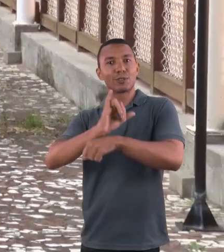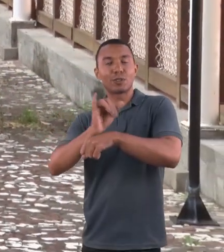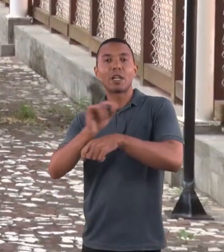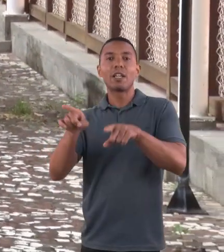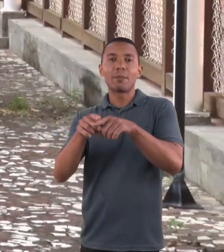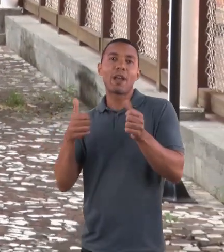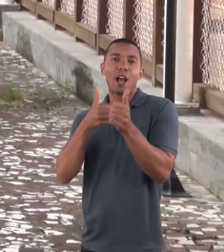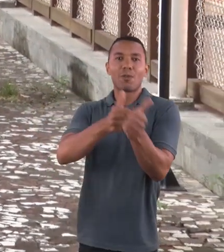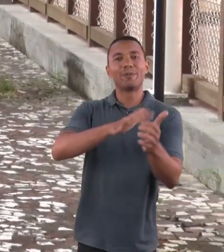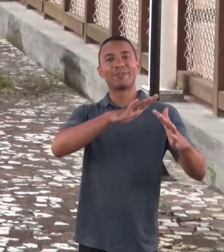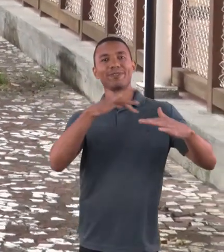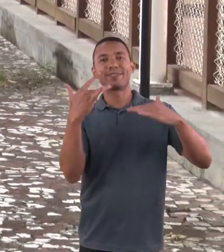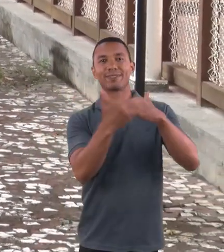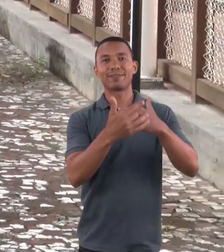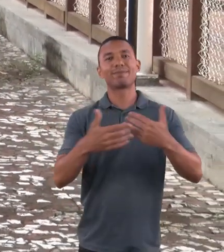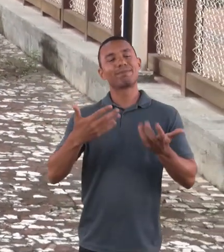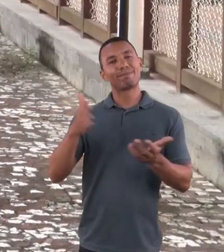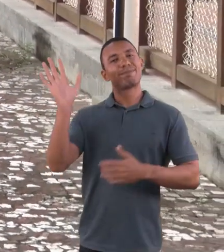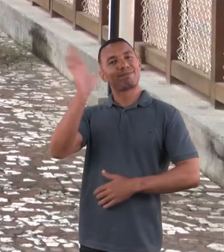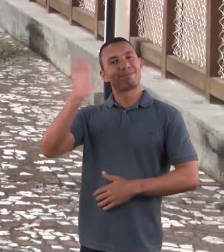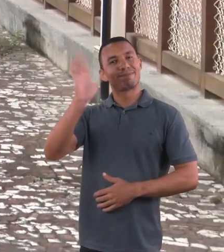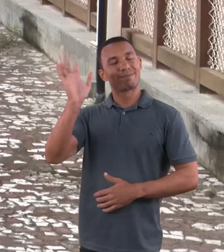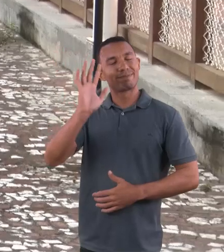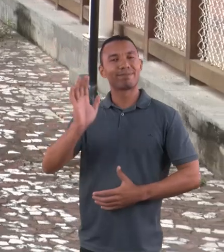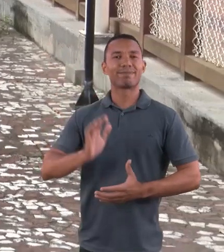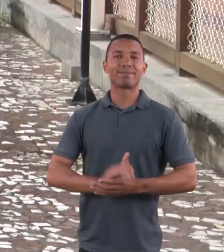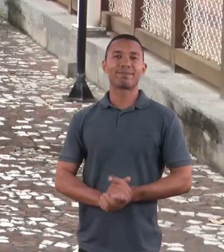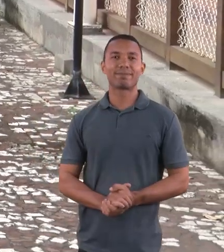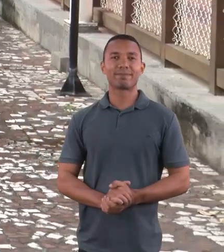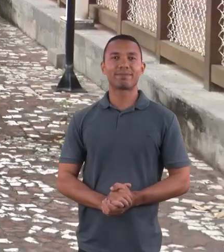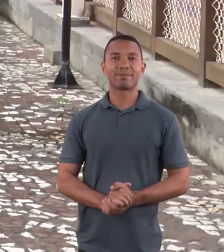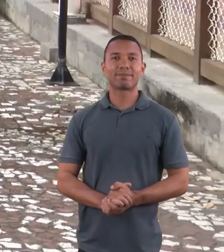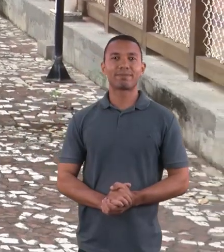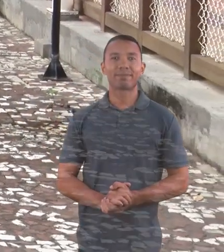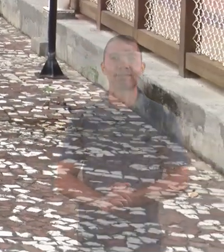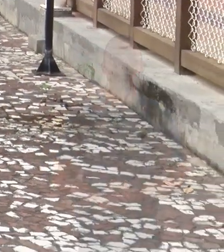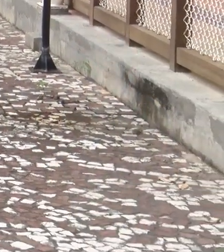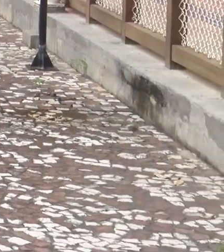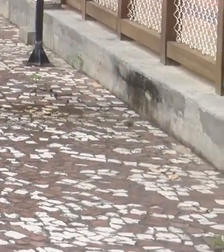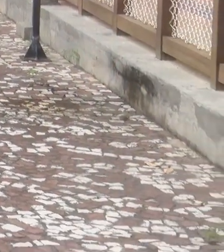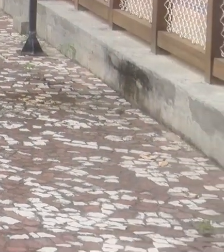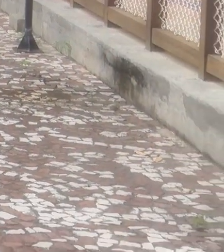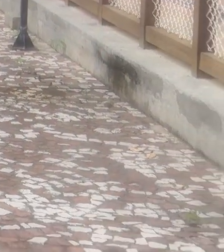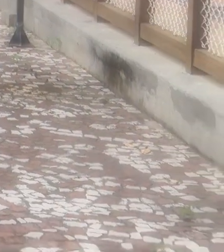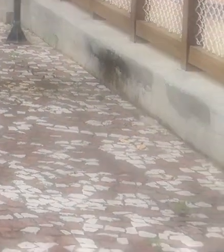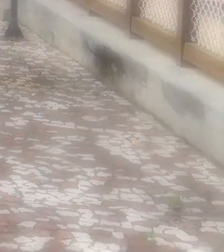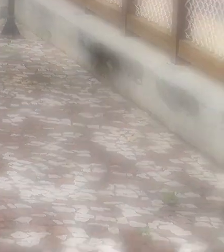nosso canal e também nos acompanhe nas redes sociais. Eu fico por aqui, até a próxima, tchau, tchau!